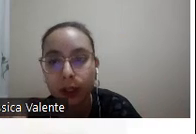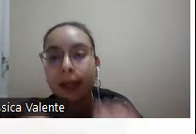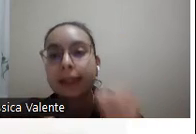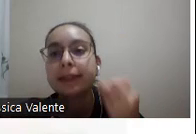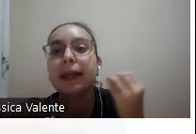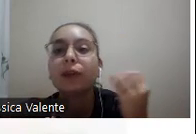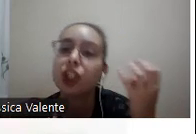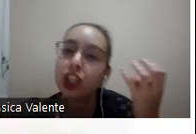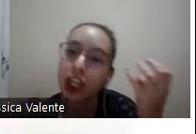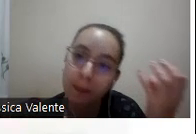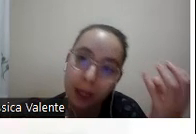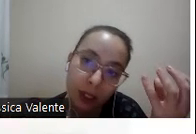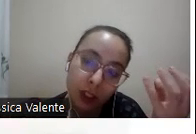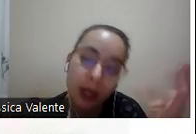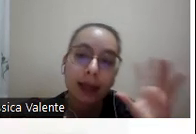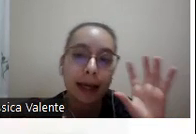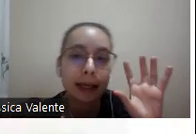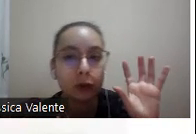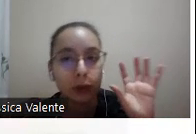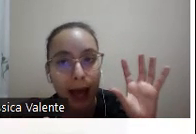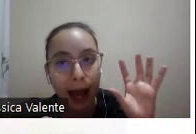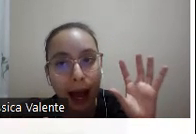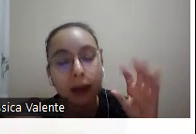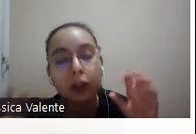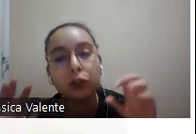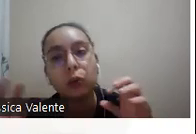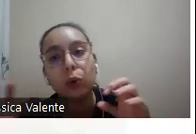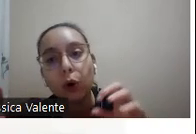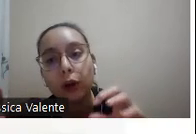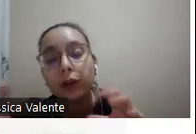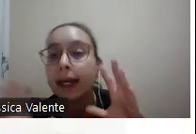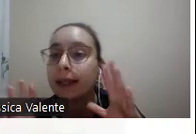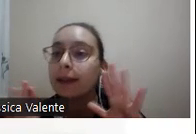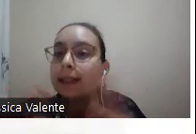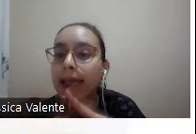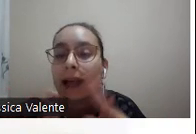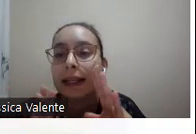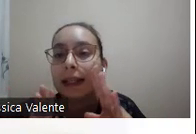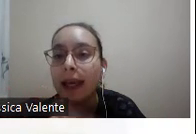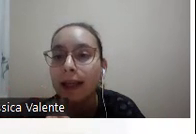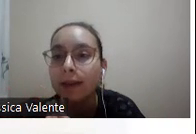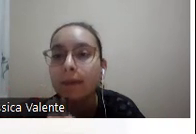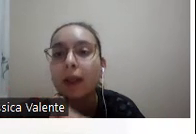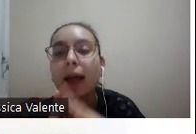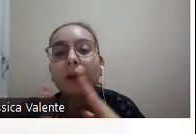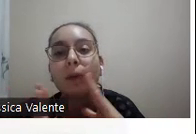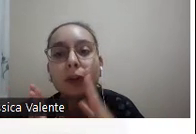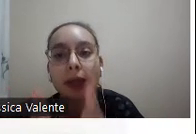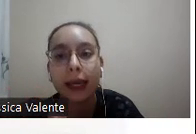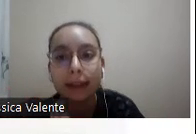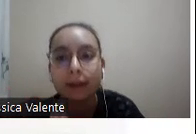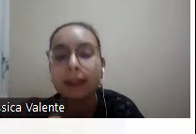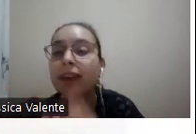expressões que serão típicas daquele lugar, do outro. Então, assim, é que nem a